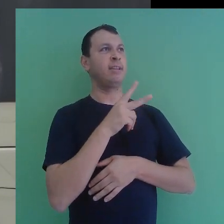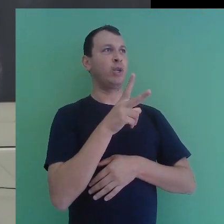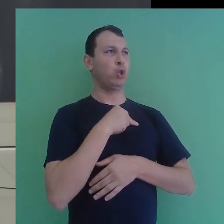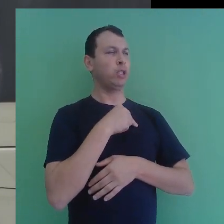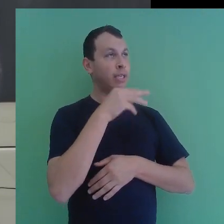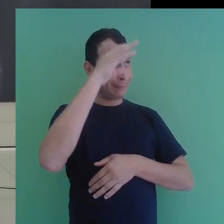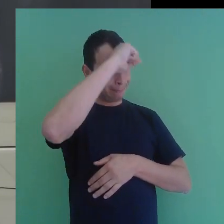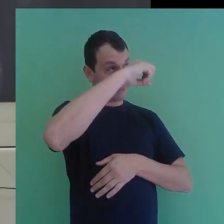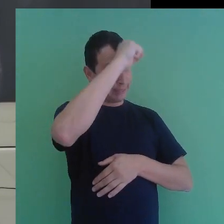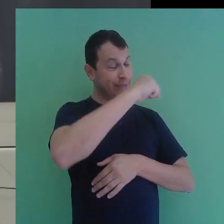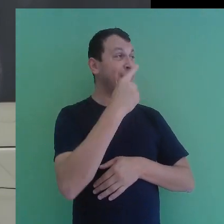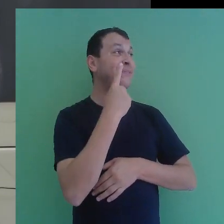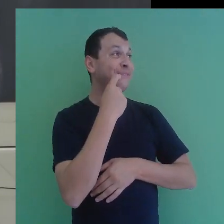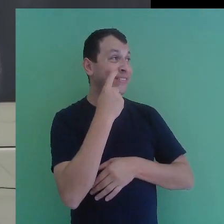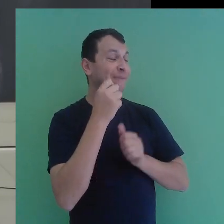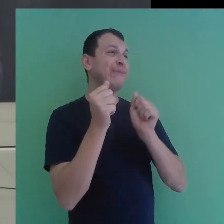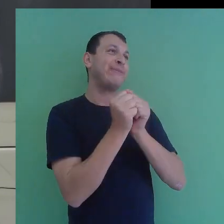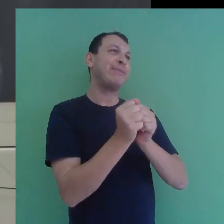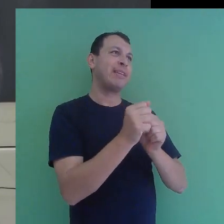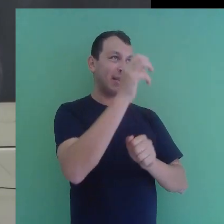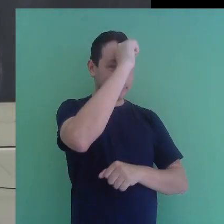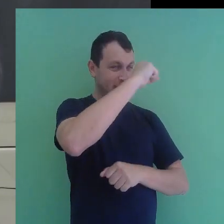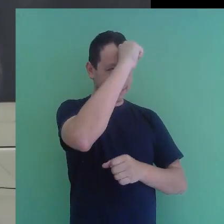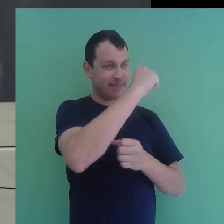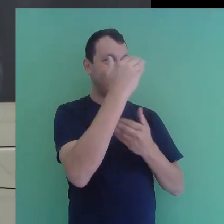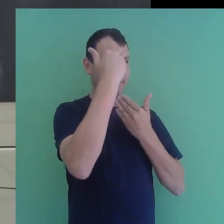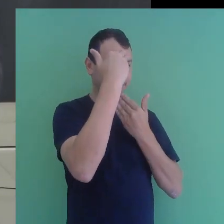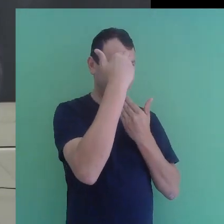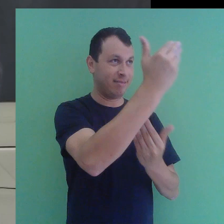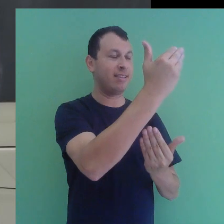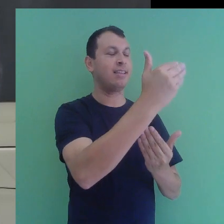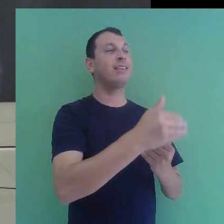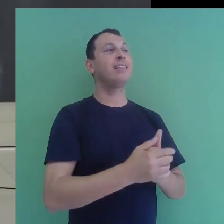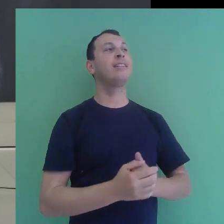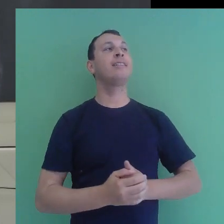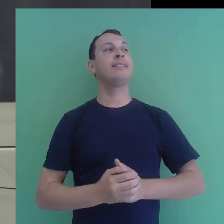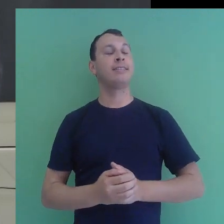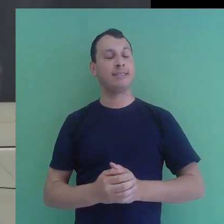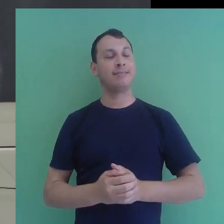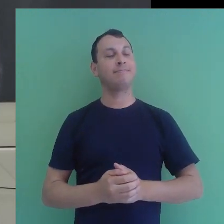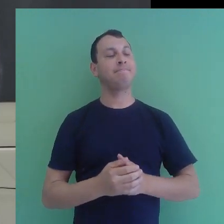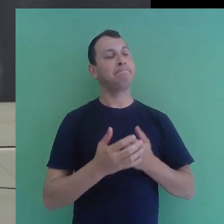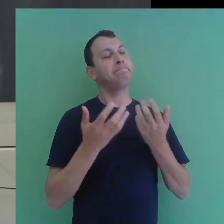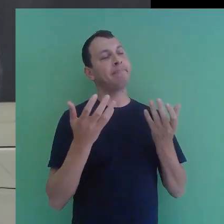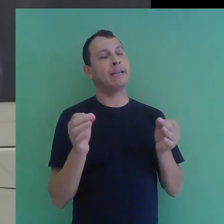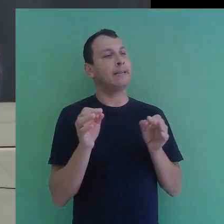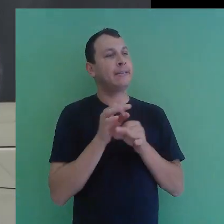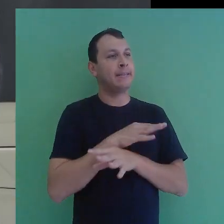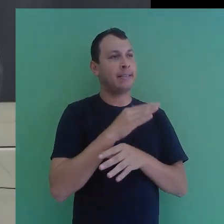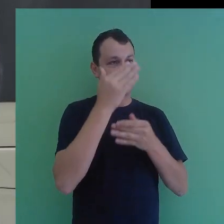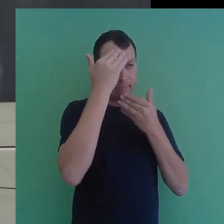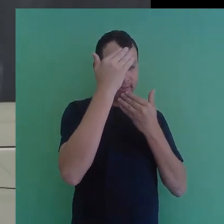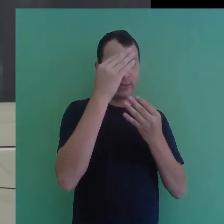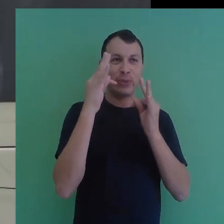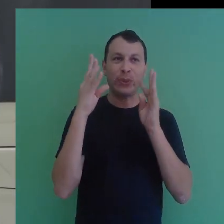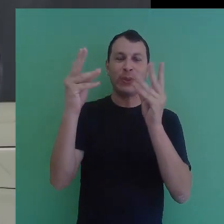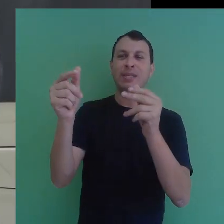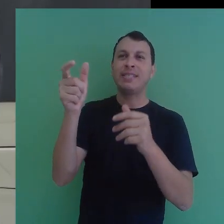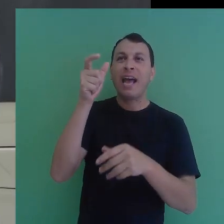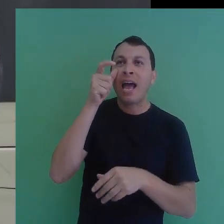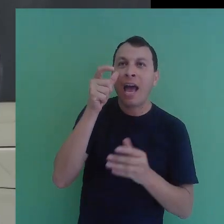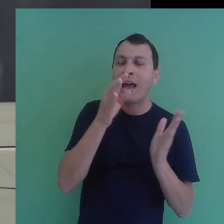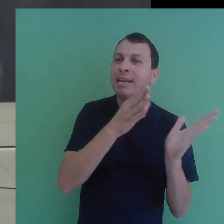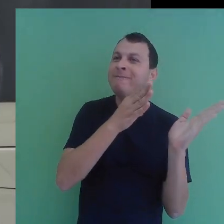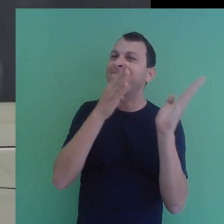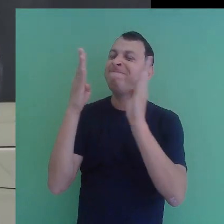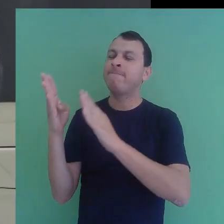aprendo muito. E a gente fica muito agradecido. E é isso. Obrigado a todos que assistiram esse